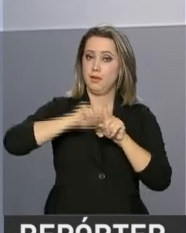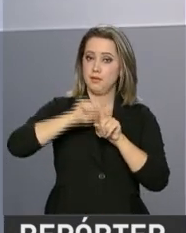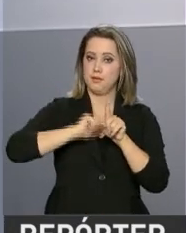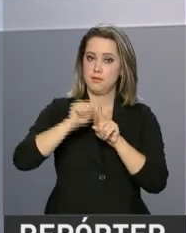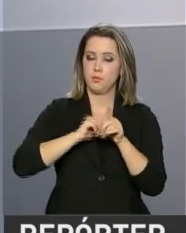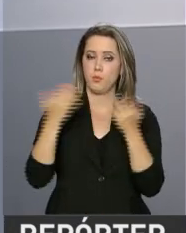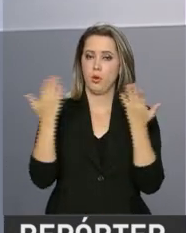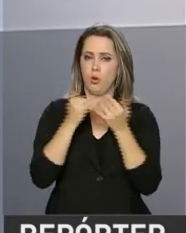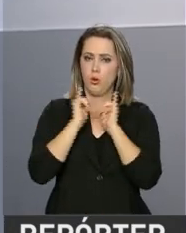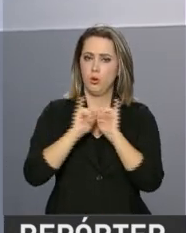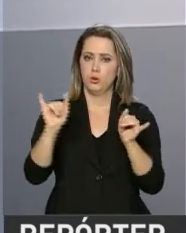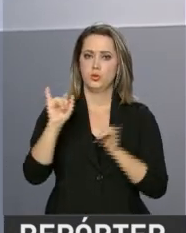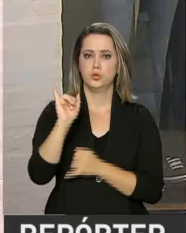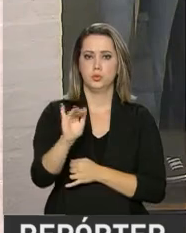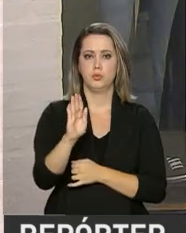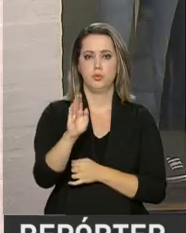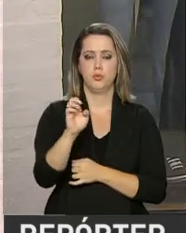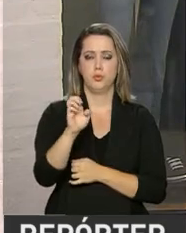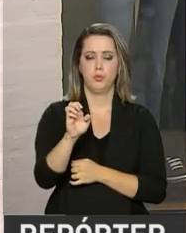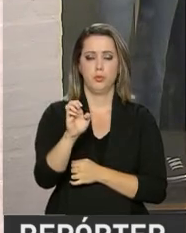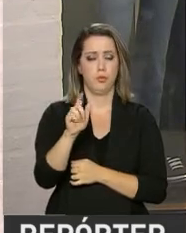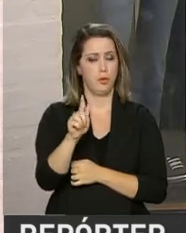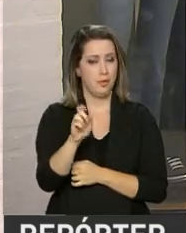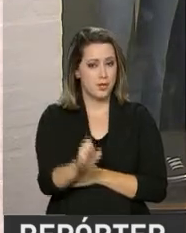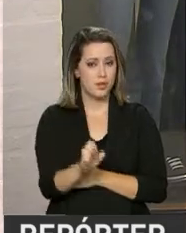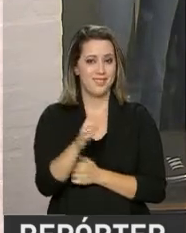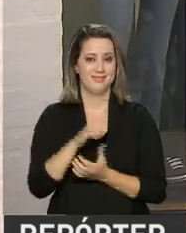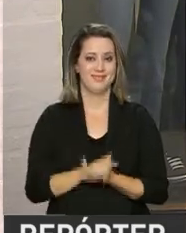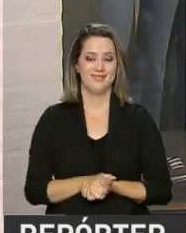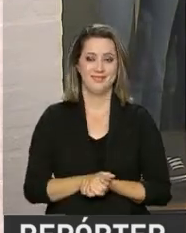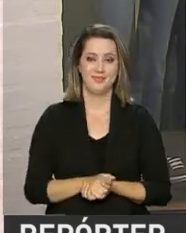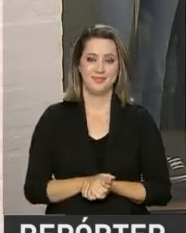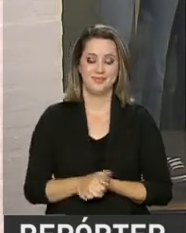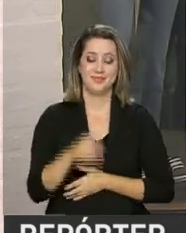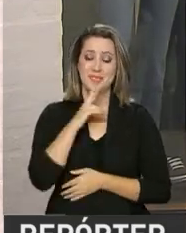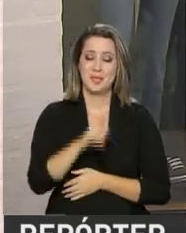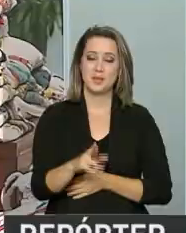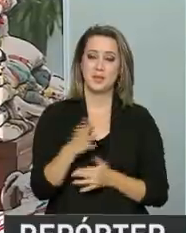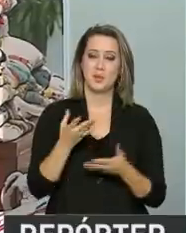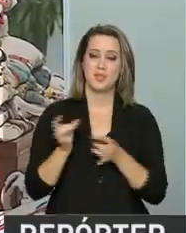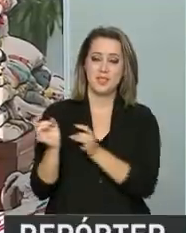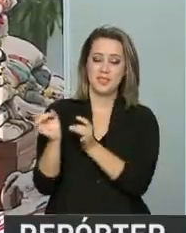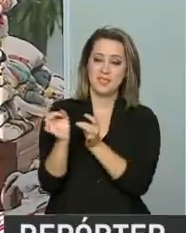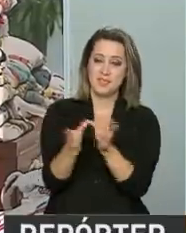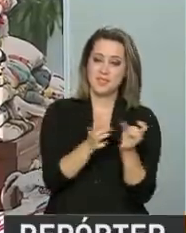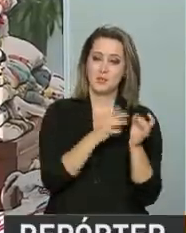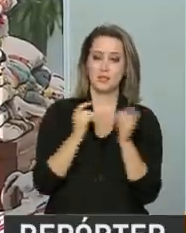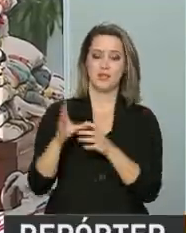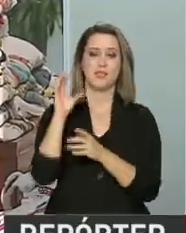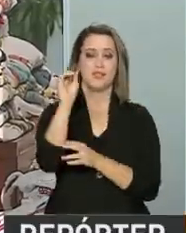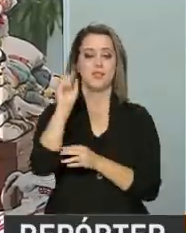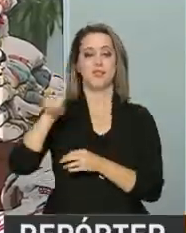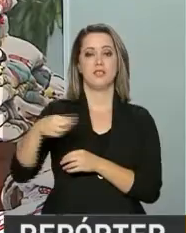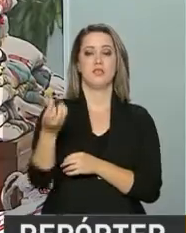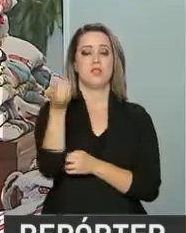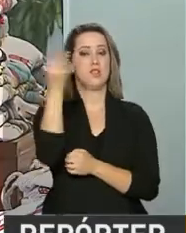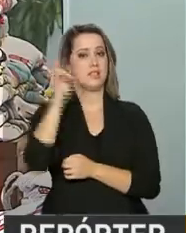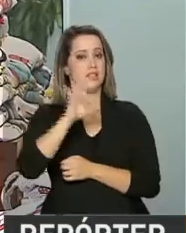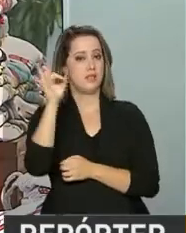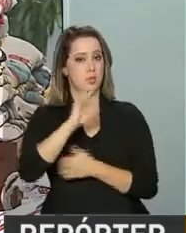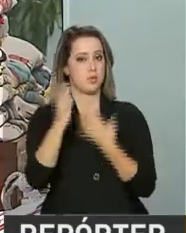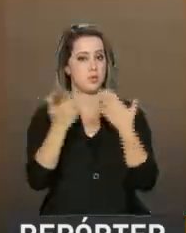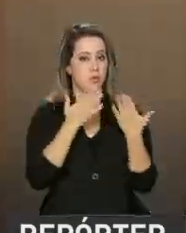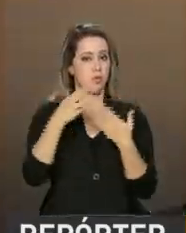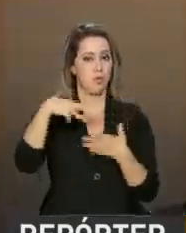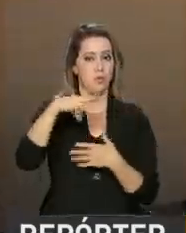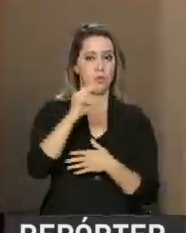hoje pelo ibge o resultado do comércio que cresceu 0,6 por cento em abril com relação a